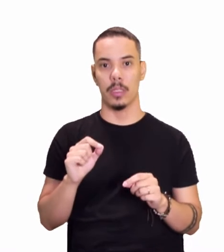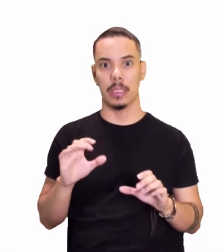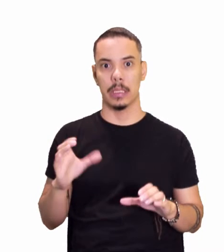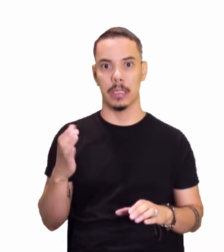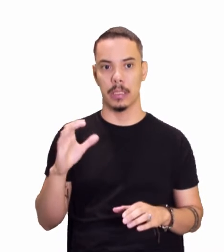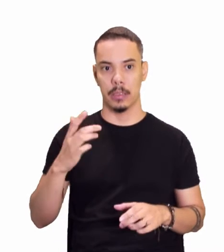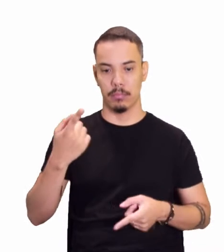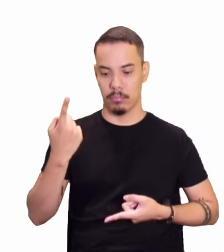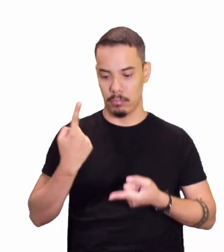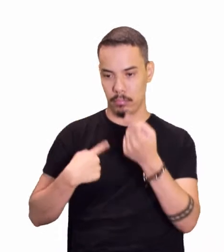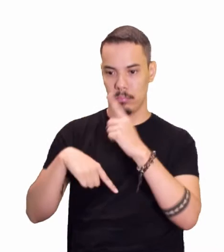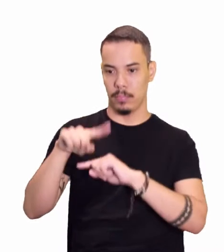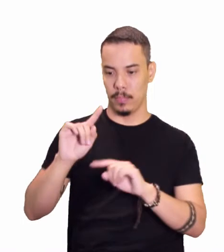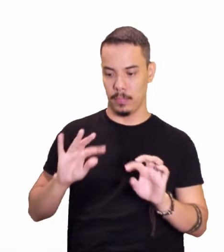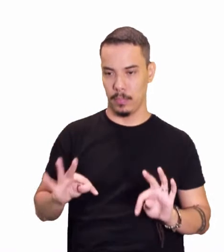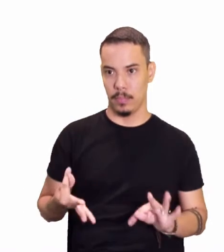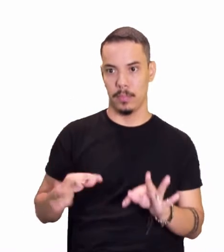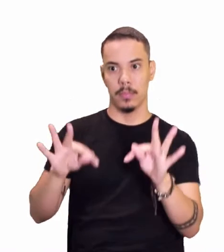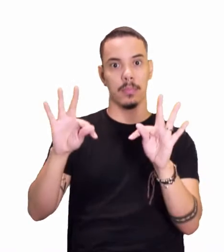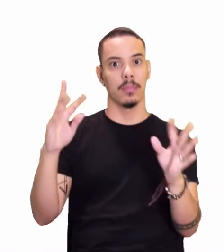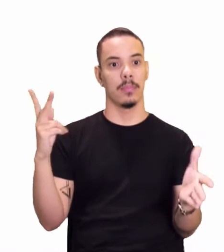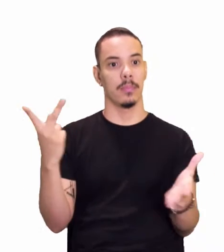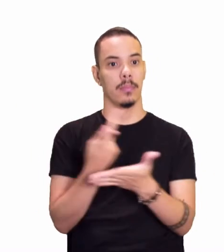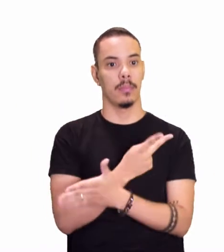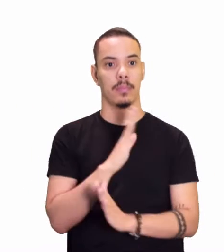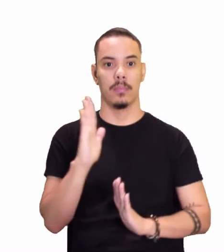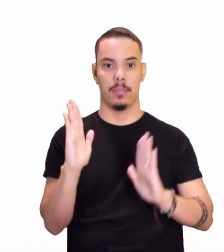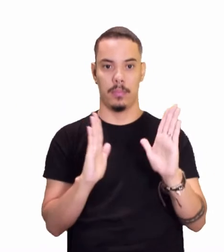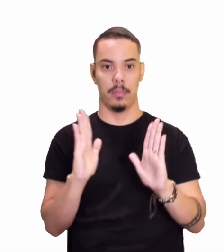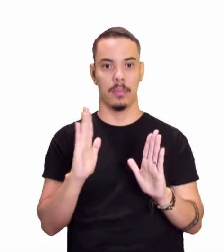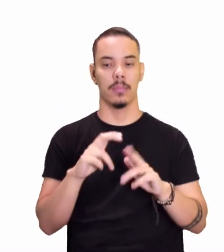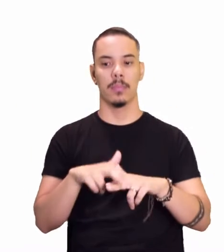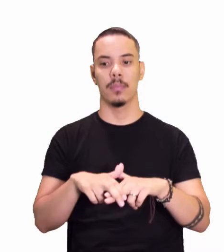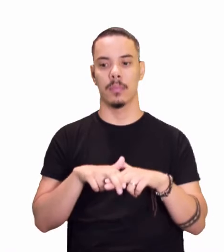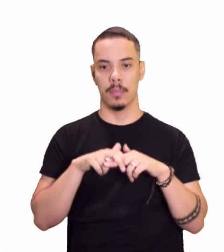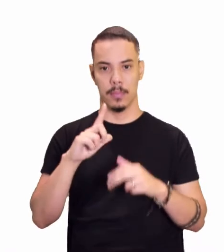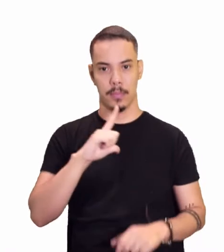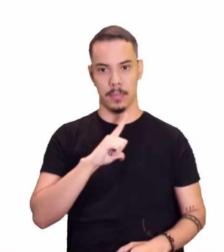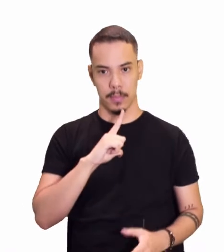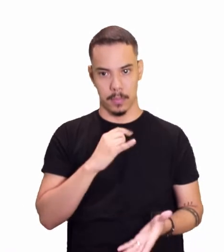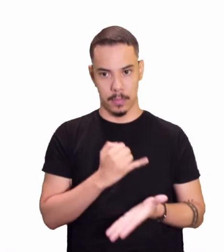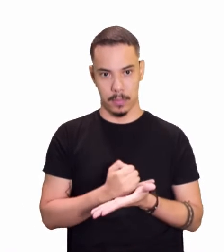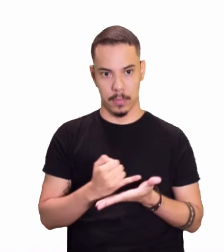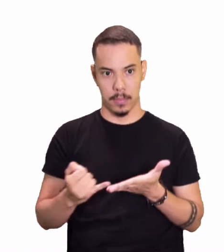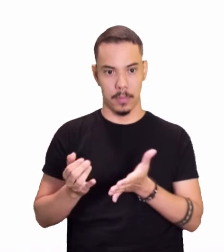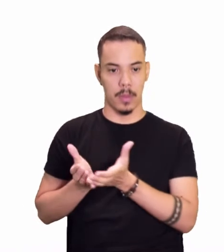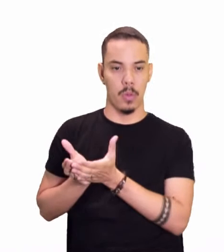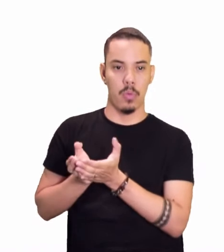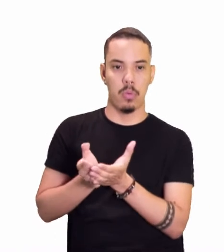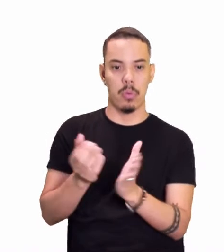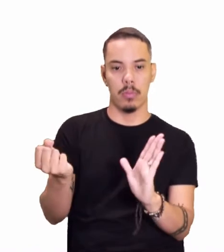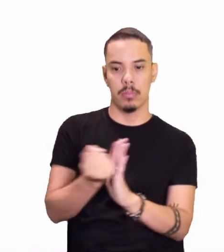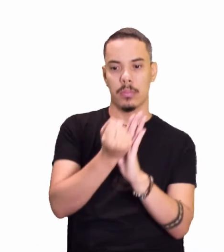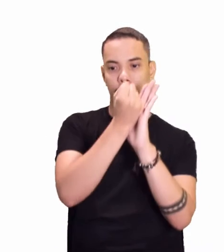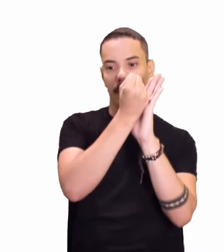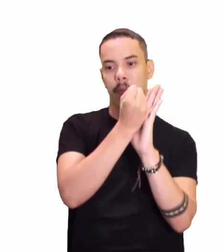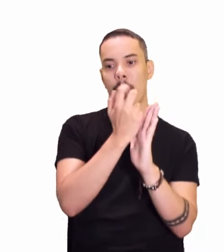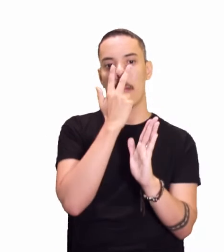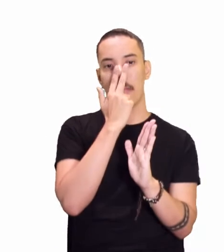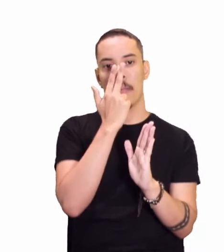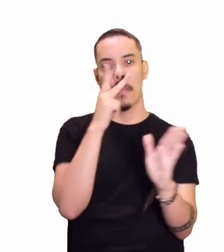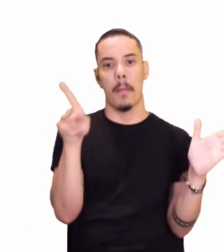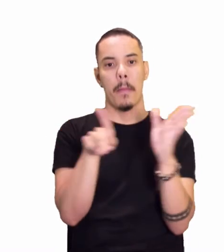científico, se realizou exatamente nessa época. Então nós vamos ter o início das grandes navegações como forma